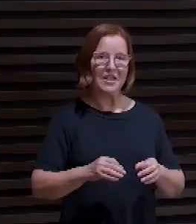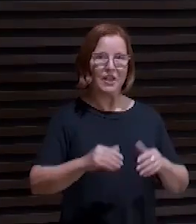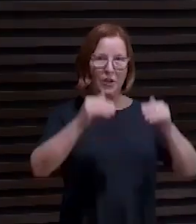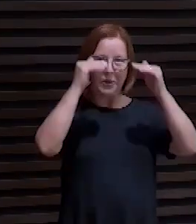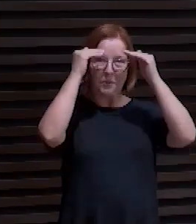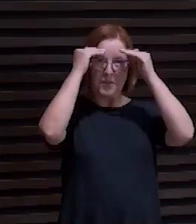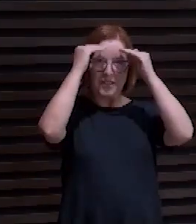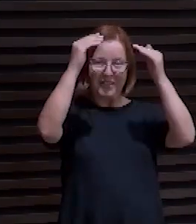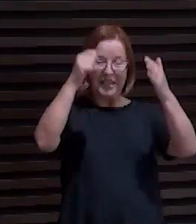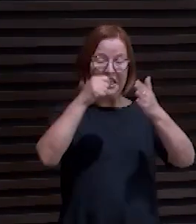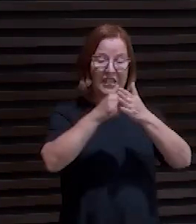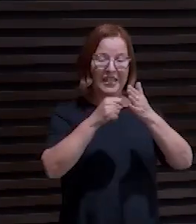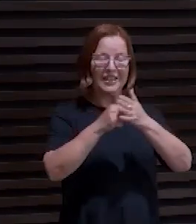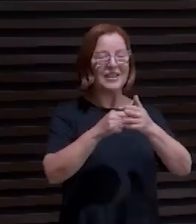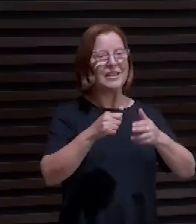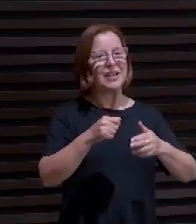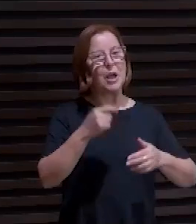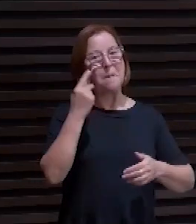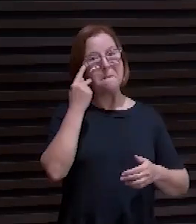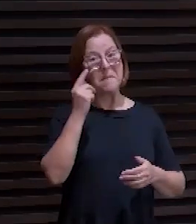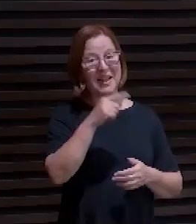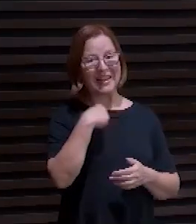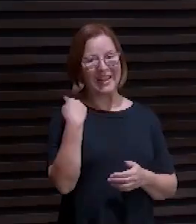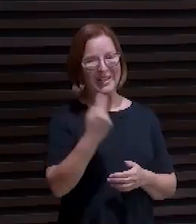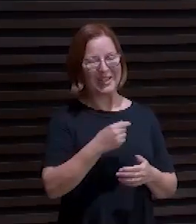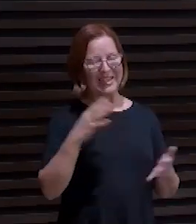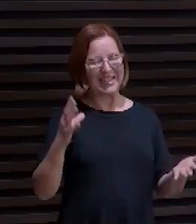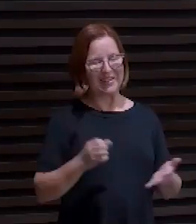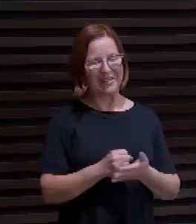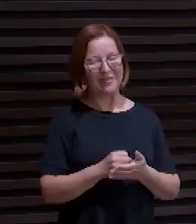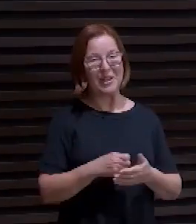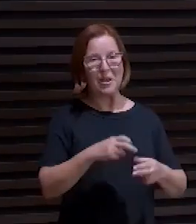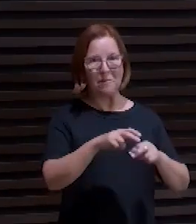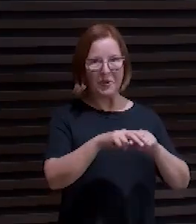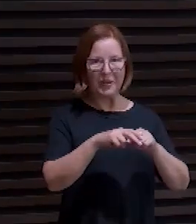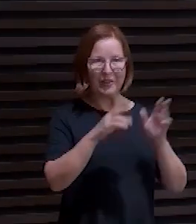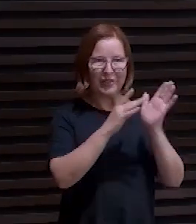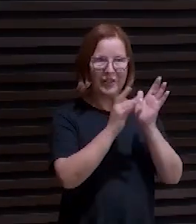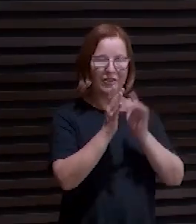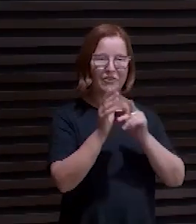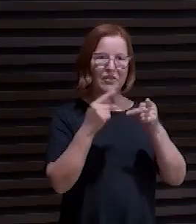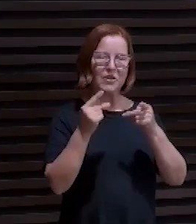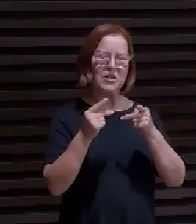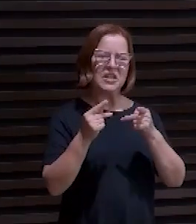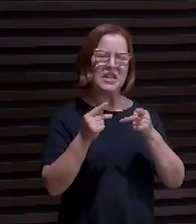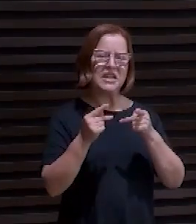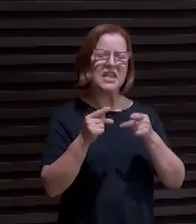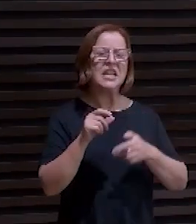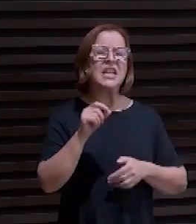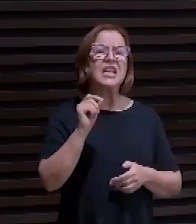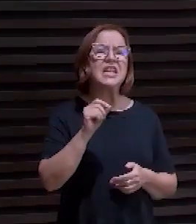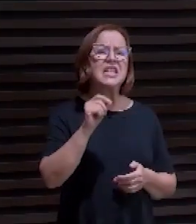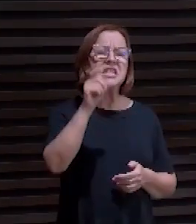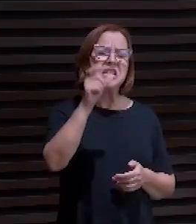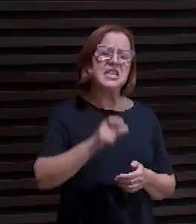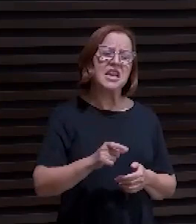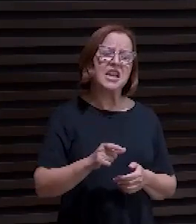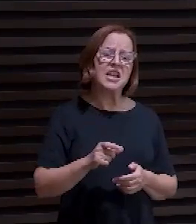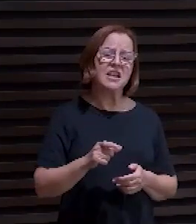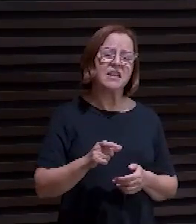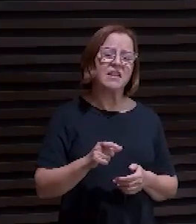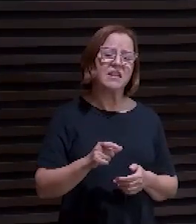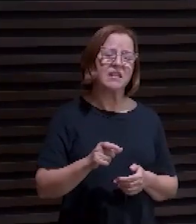nossa salvação. Por isso que uma vez ele disse: quem me convence de pecado?